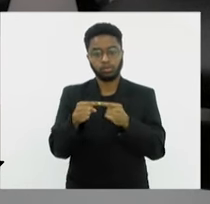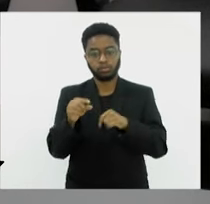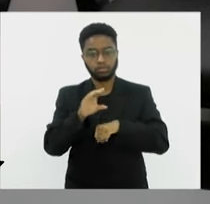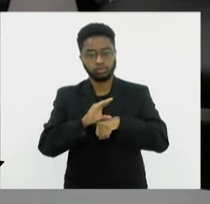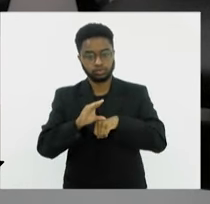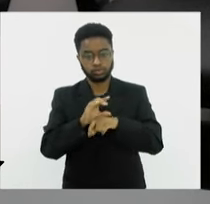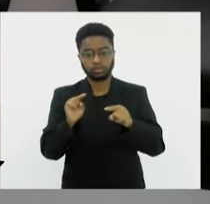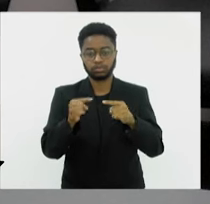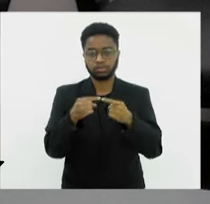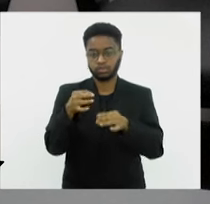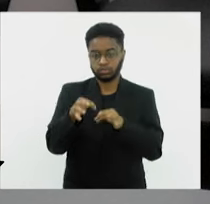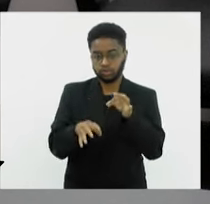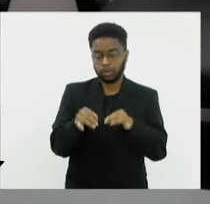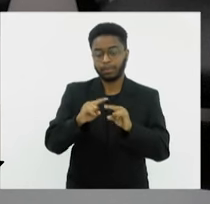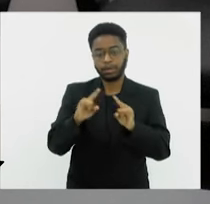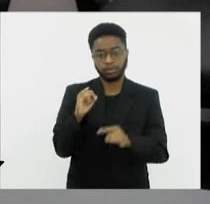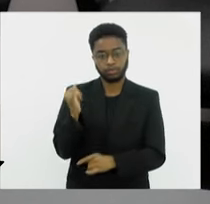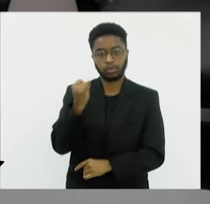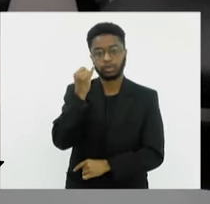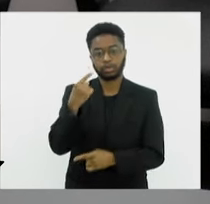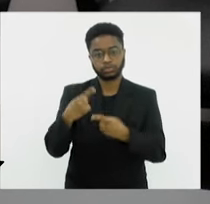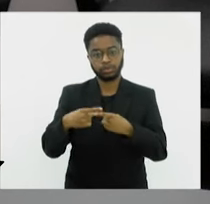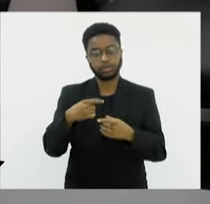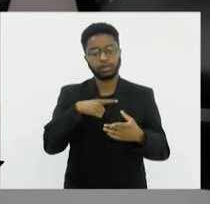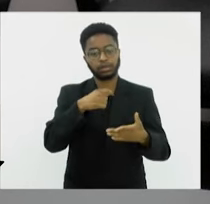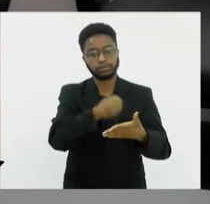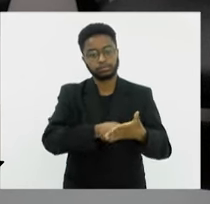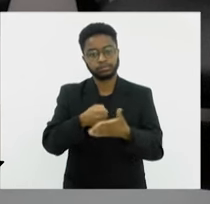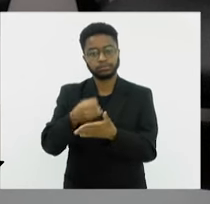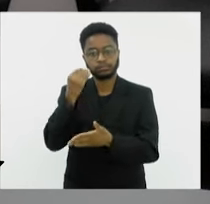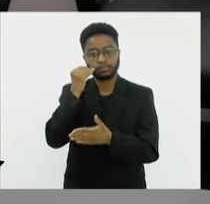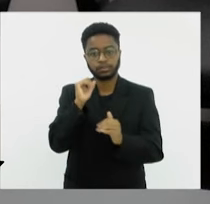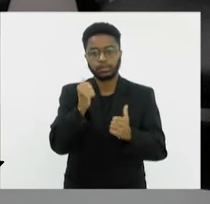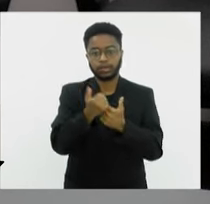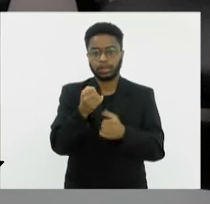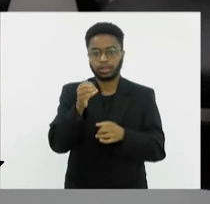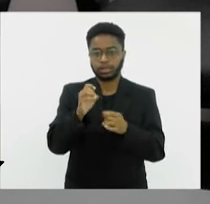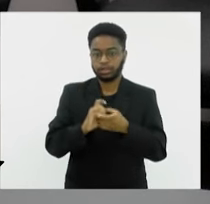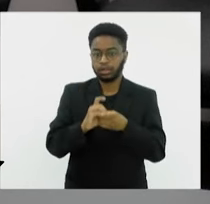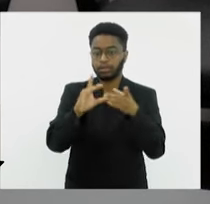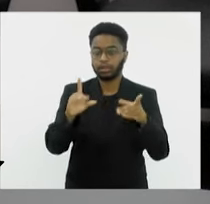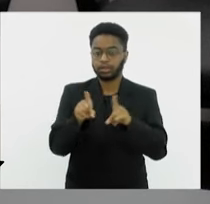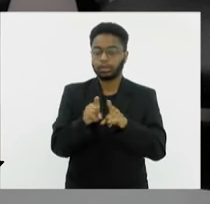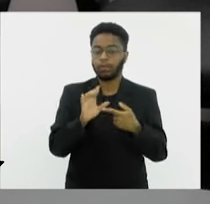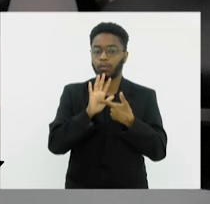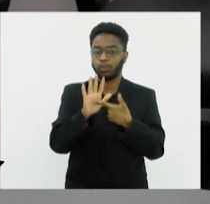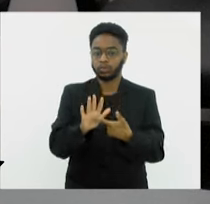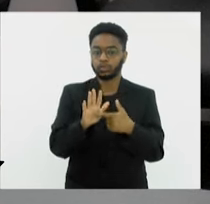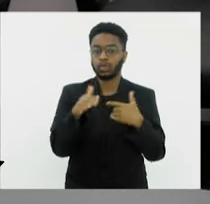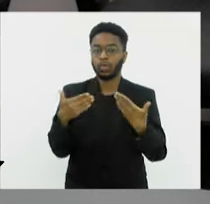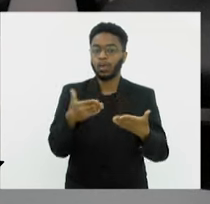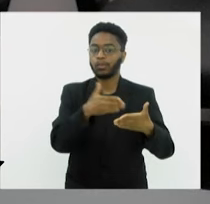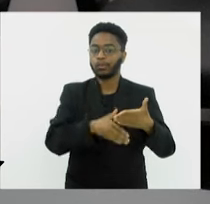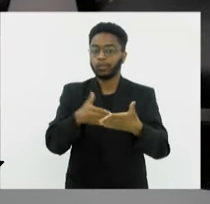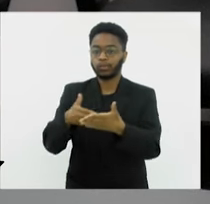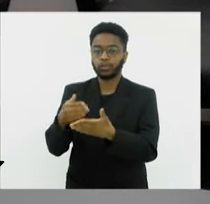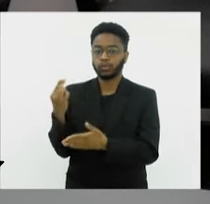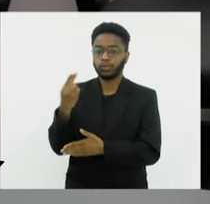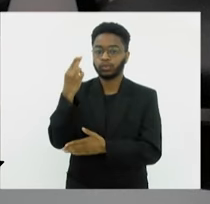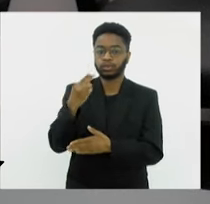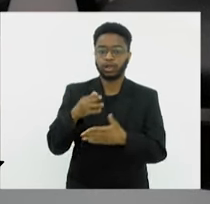muito pertinente nessa luta para que a gente fortaleça a democracia definindo, né, os marcos das barreiras que não são possíveis